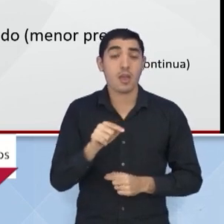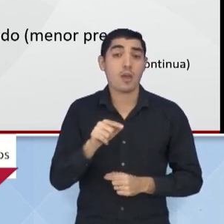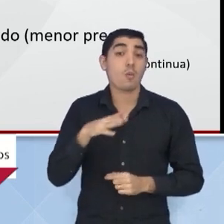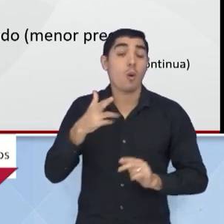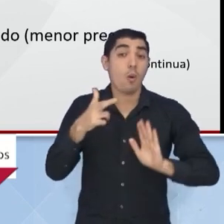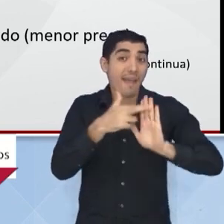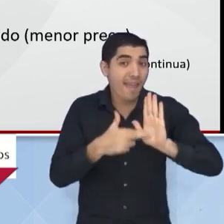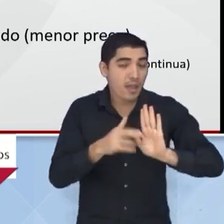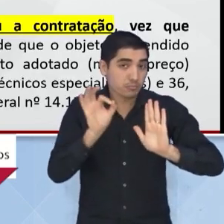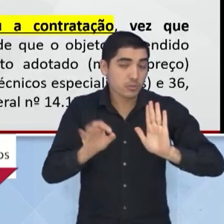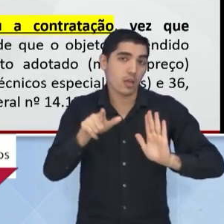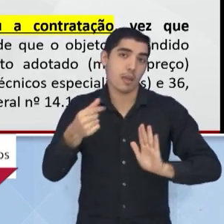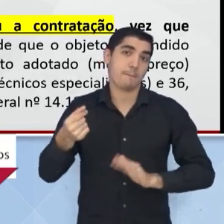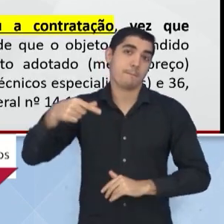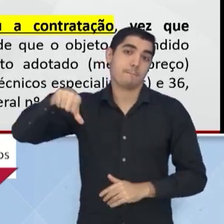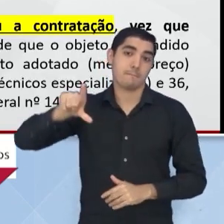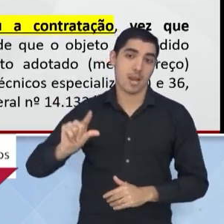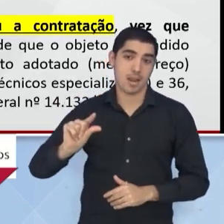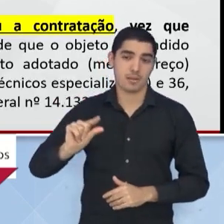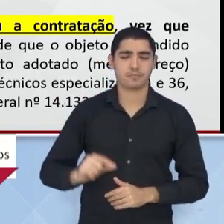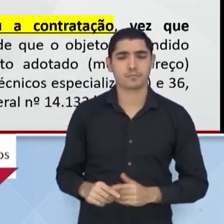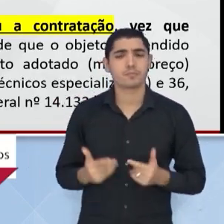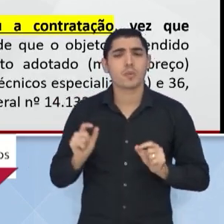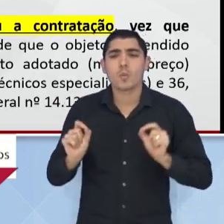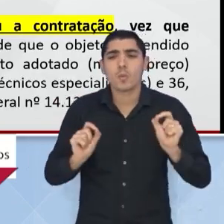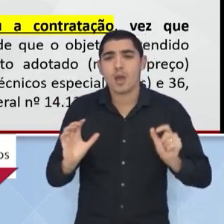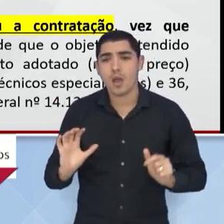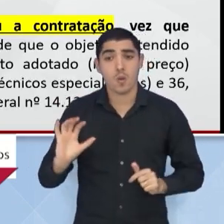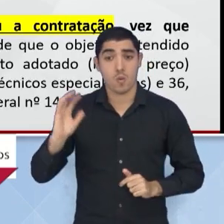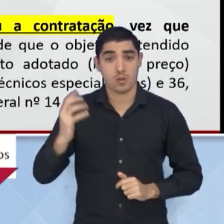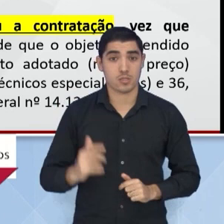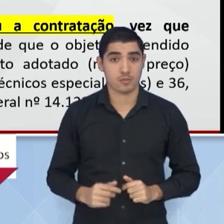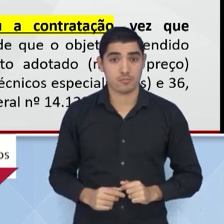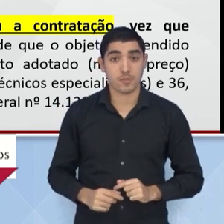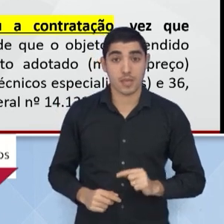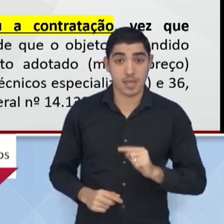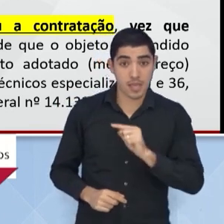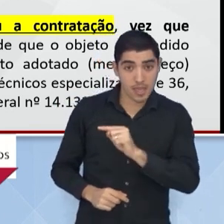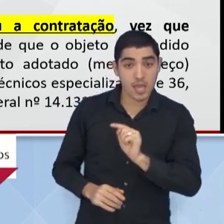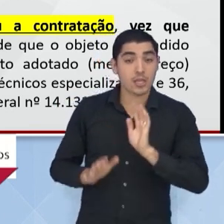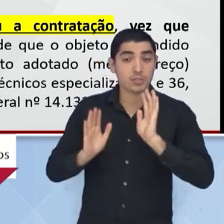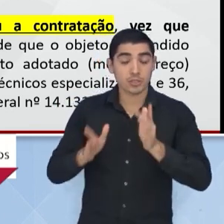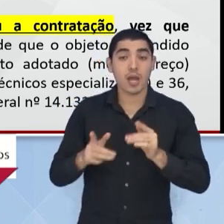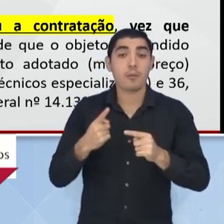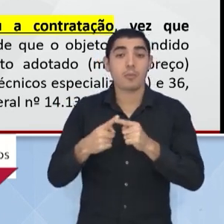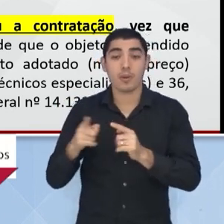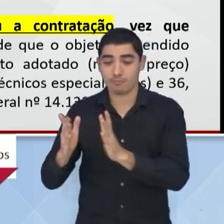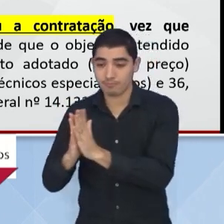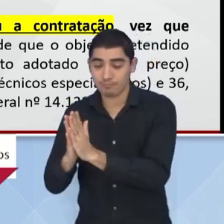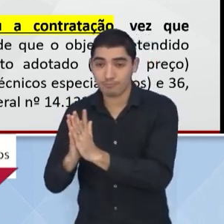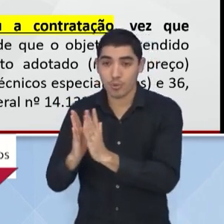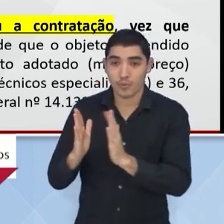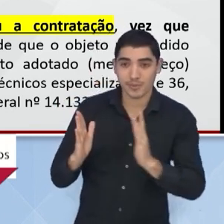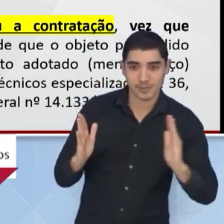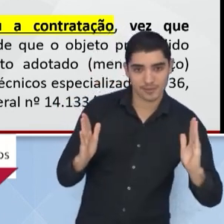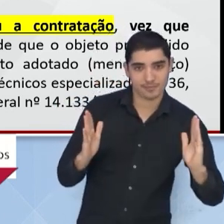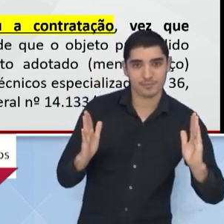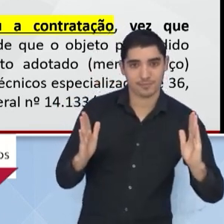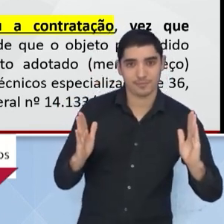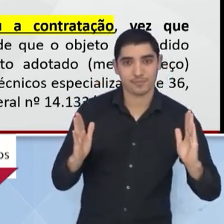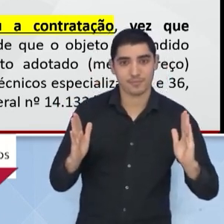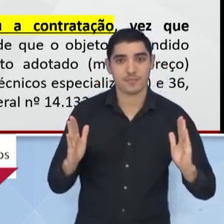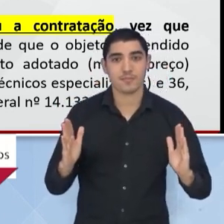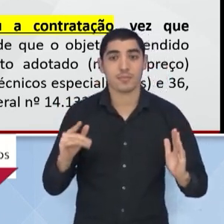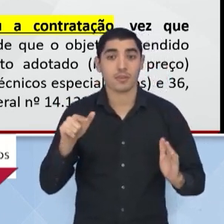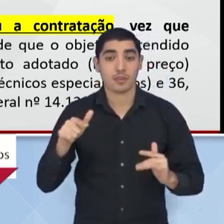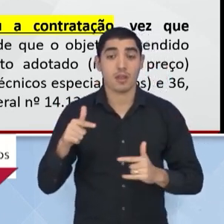preço então que aconteceu nesse caso aqui né a decisão então foi pela procedência né os serviços técnicos especializados de